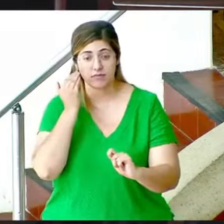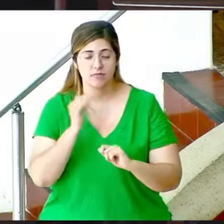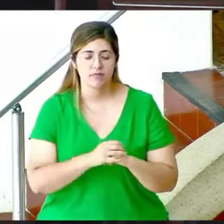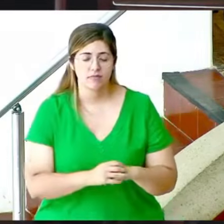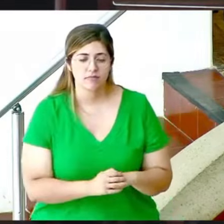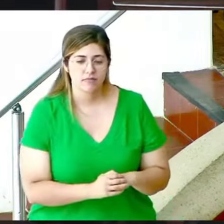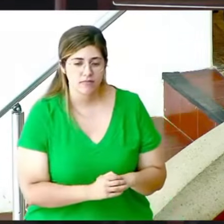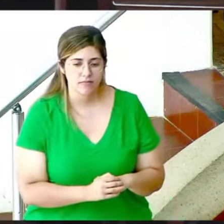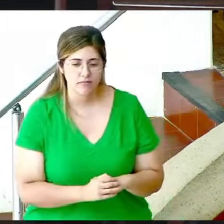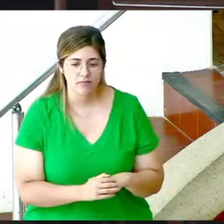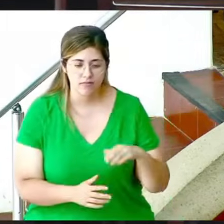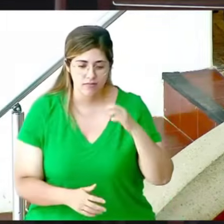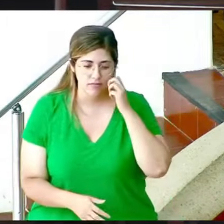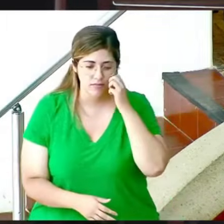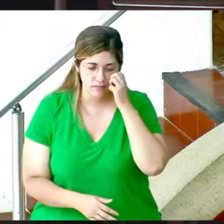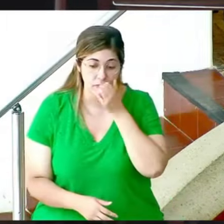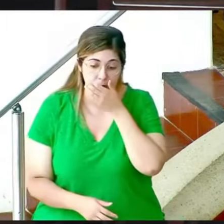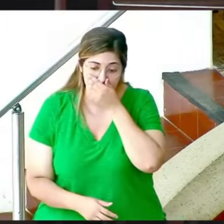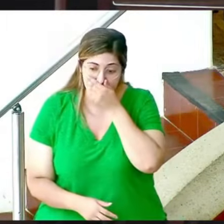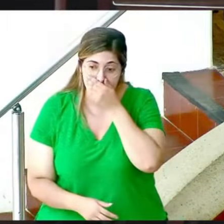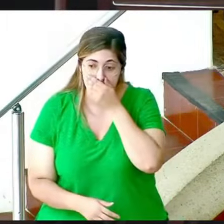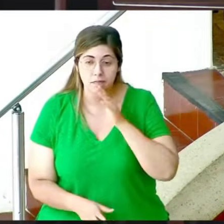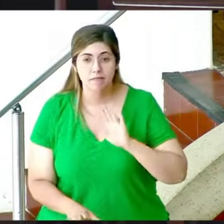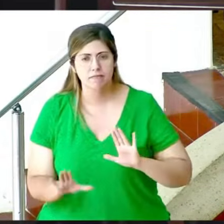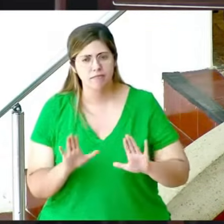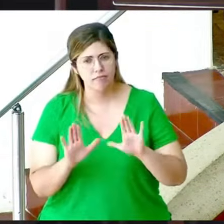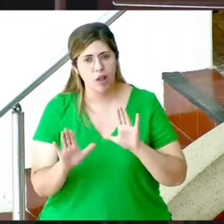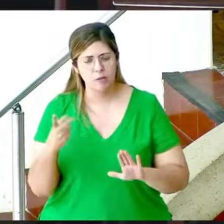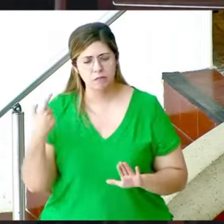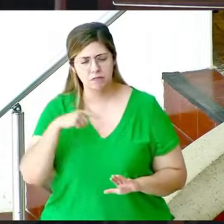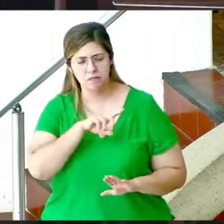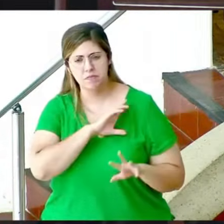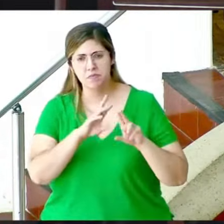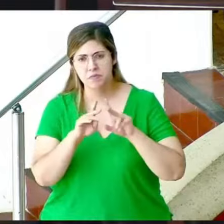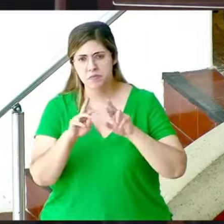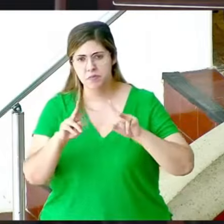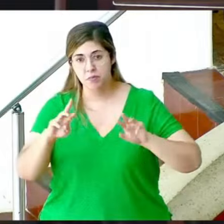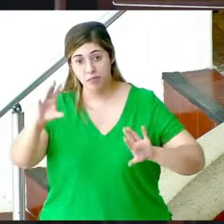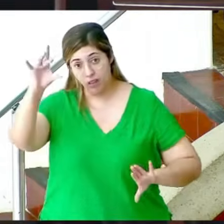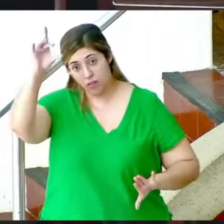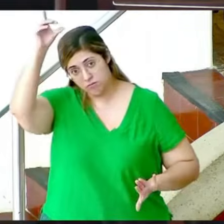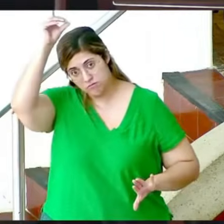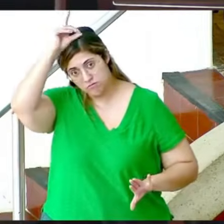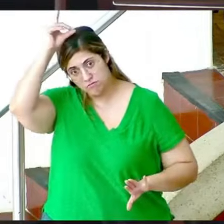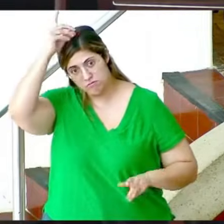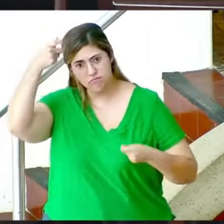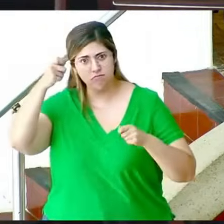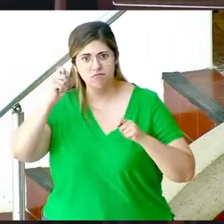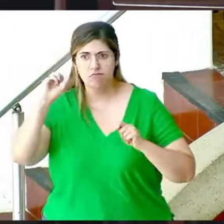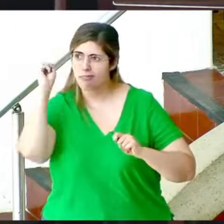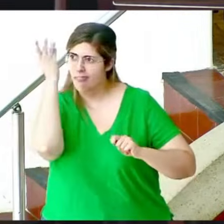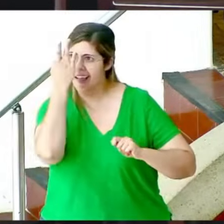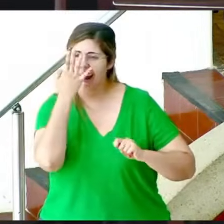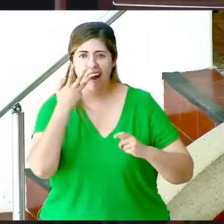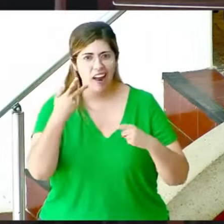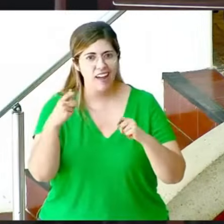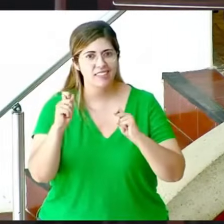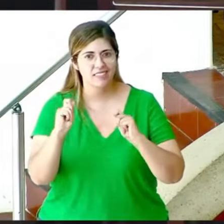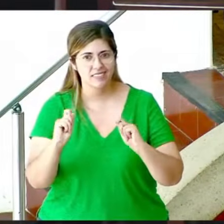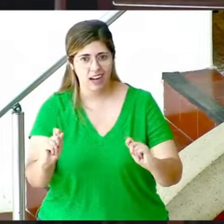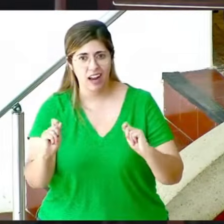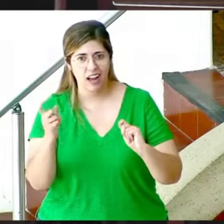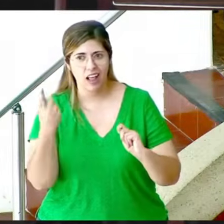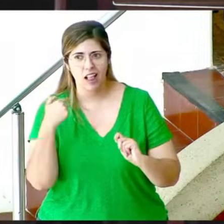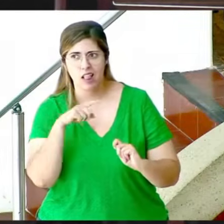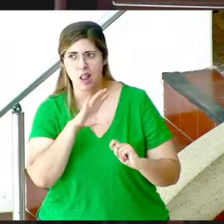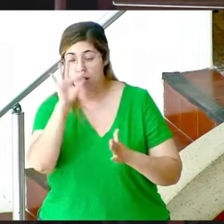7. Tendo, porém, diferentes dons, segundo a graça que nos foi dada. Se profecia, seja segundo a